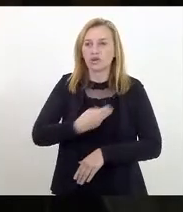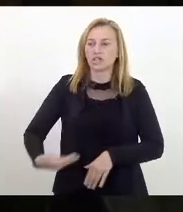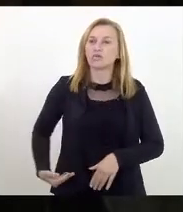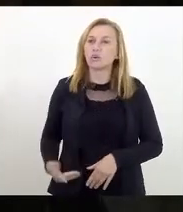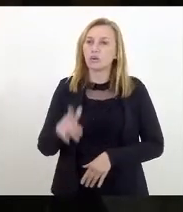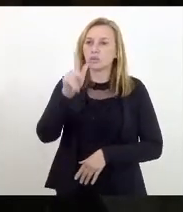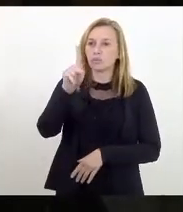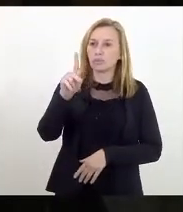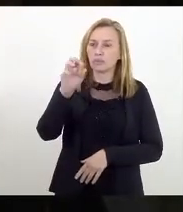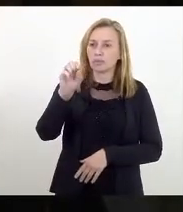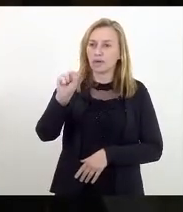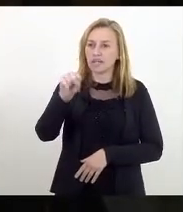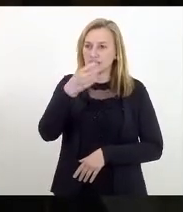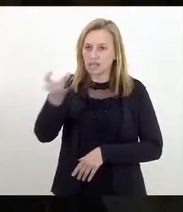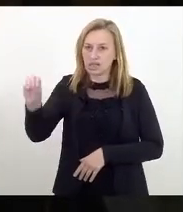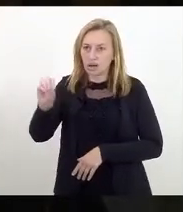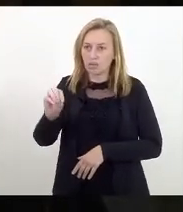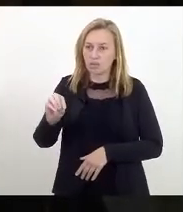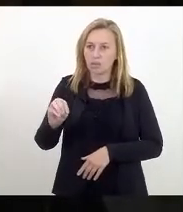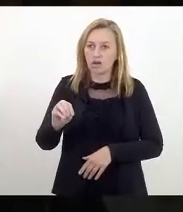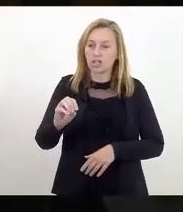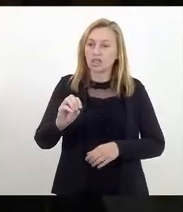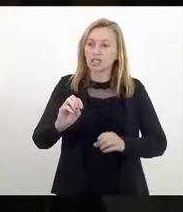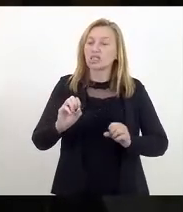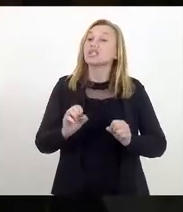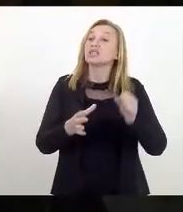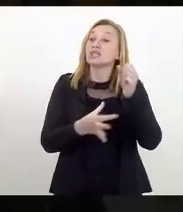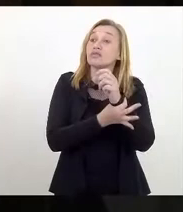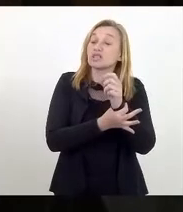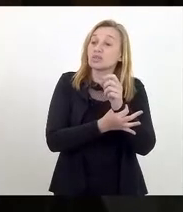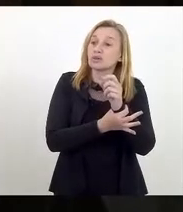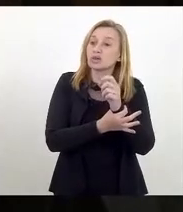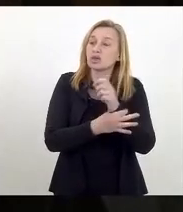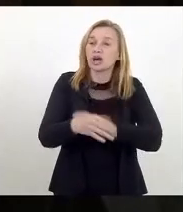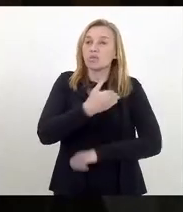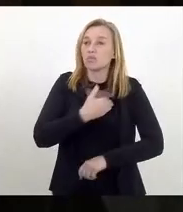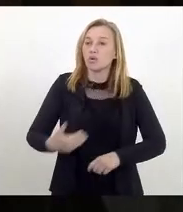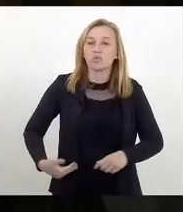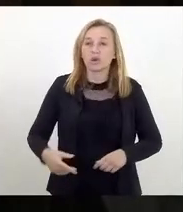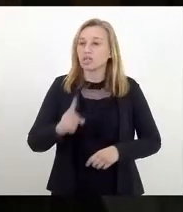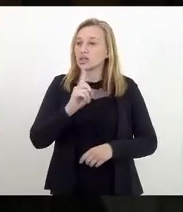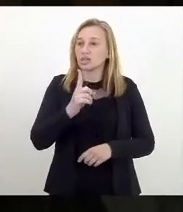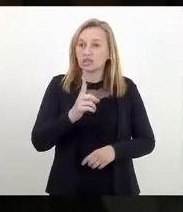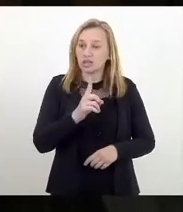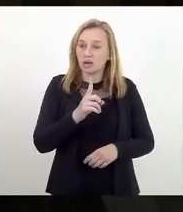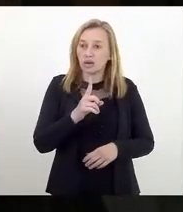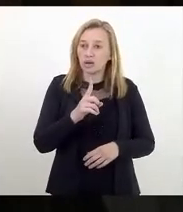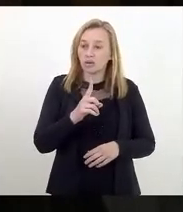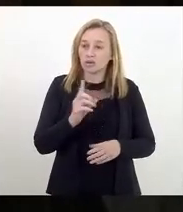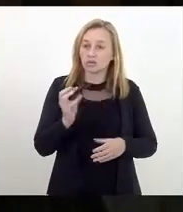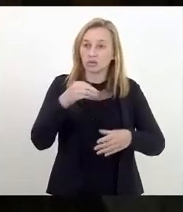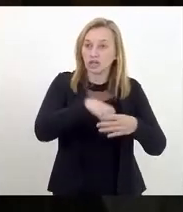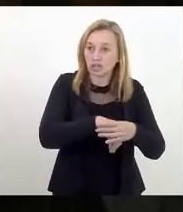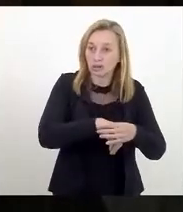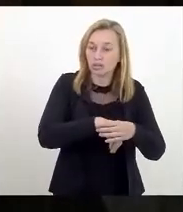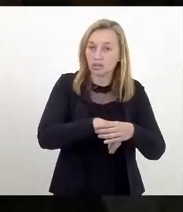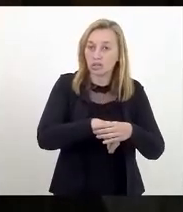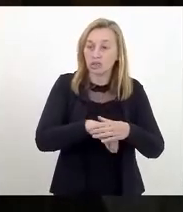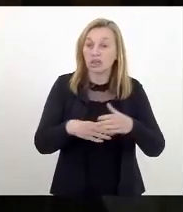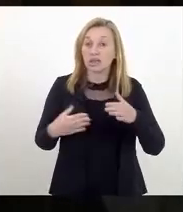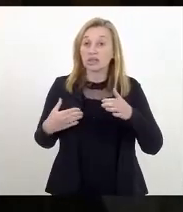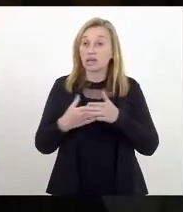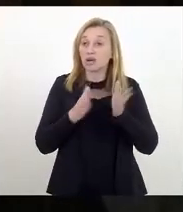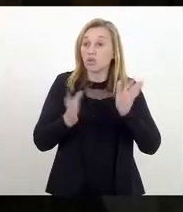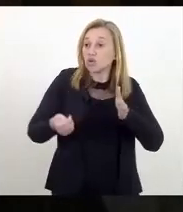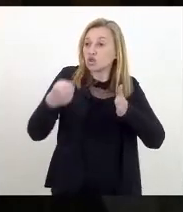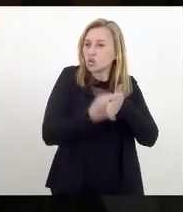foi contemplada. E de lá até os dias atuais, luta para ter